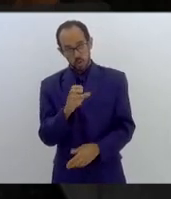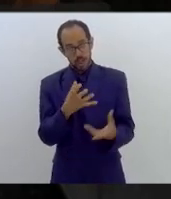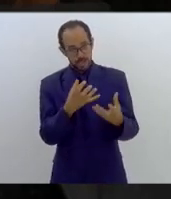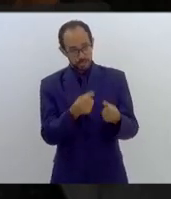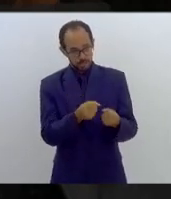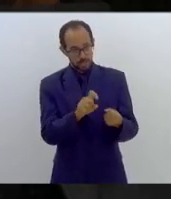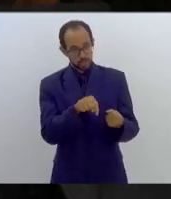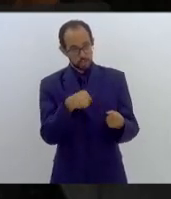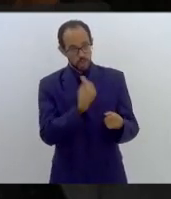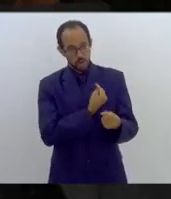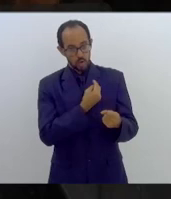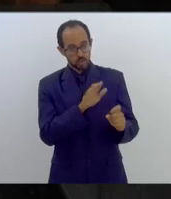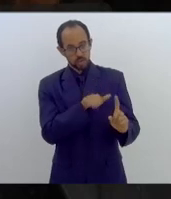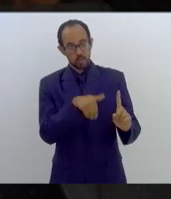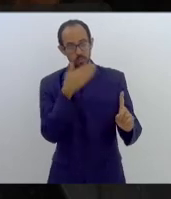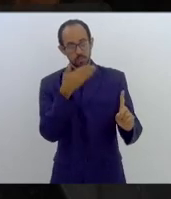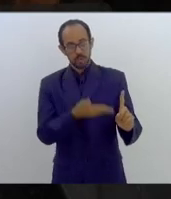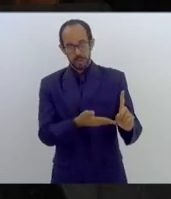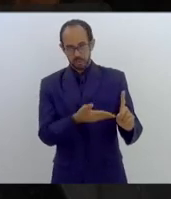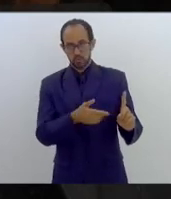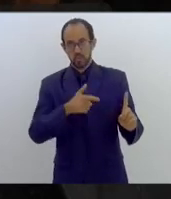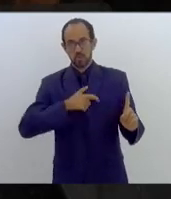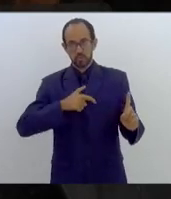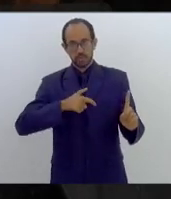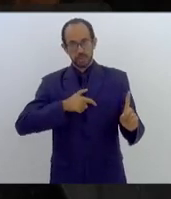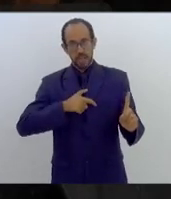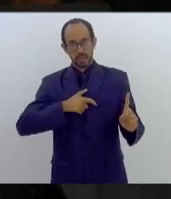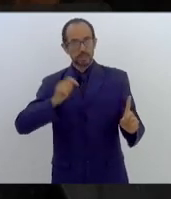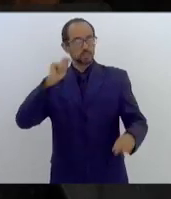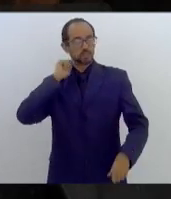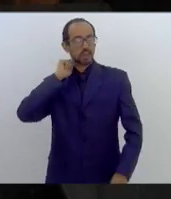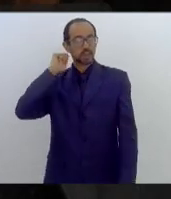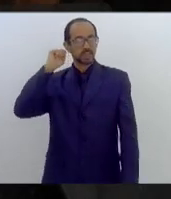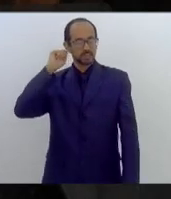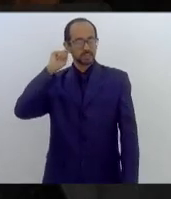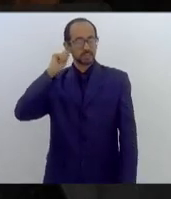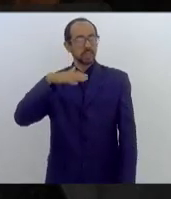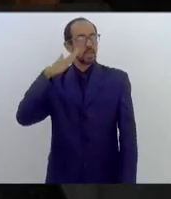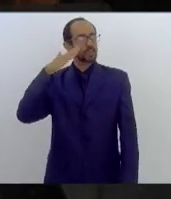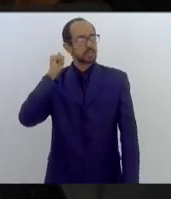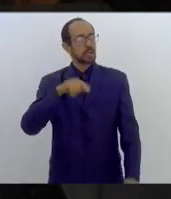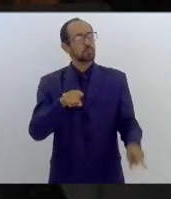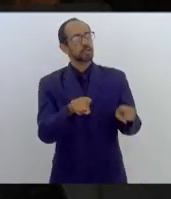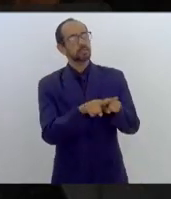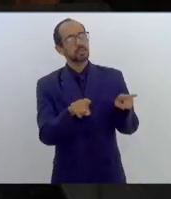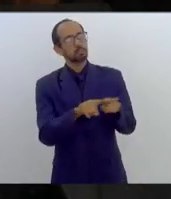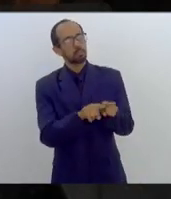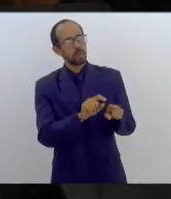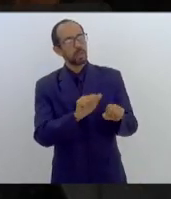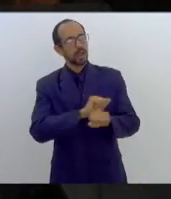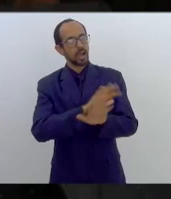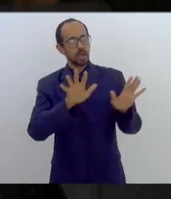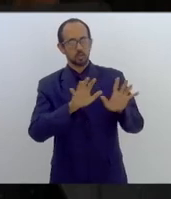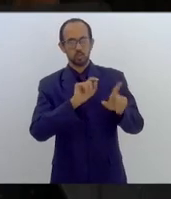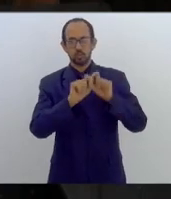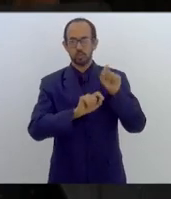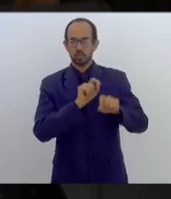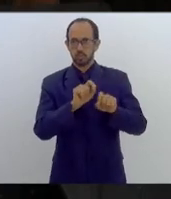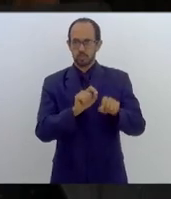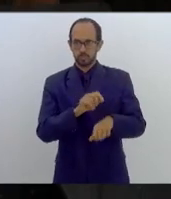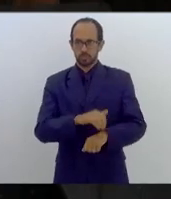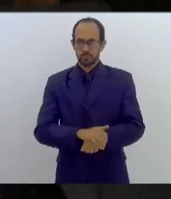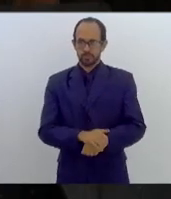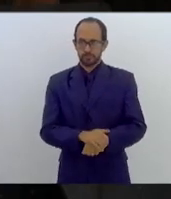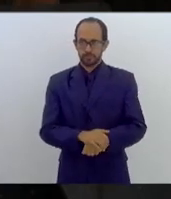homenagem através da medalha Tiradentes e saiba claramente que